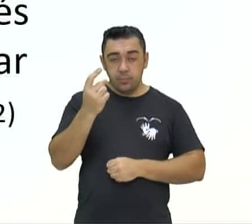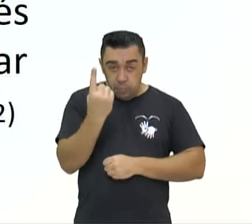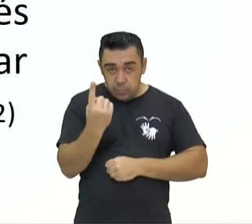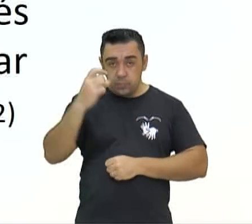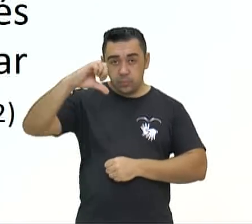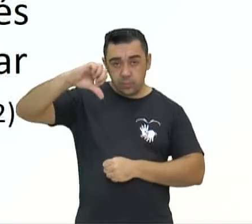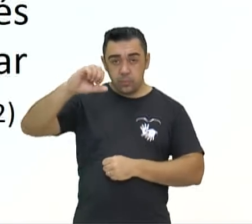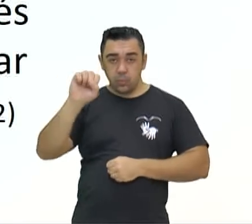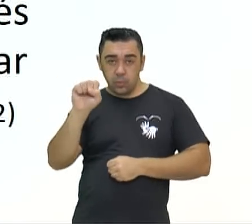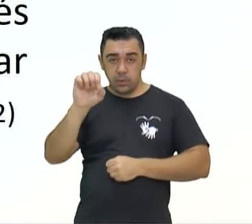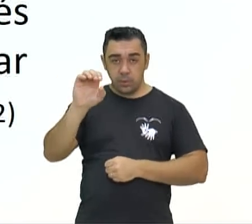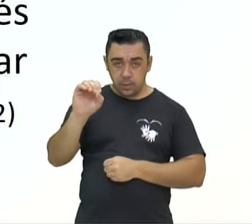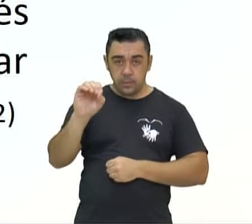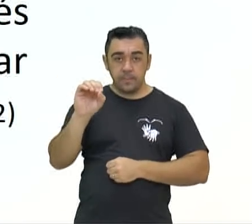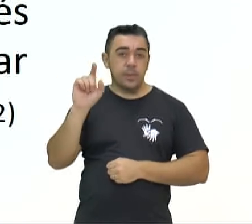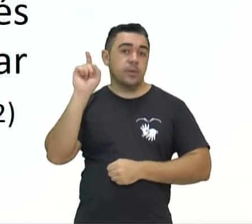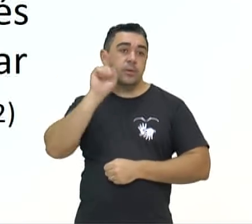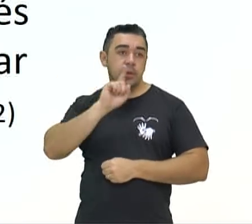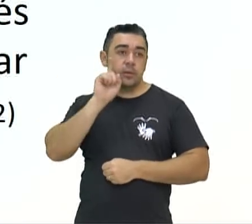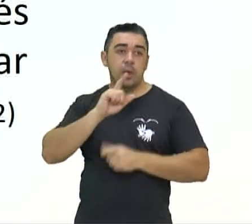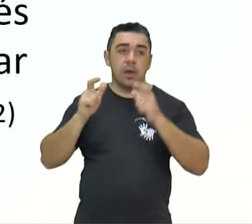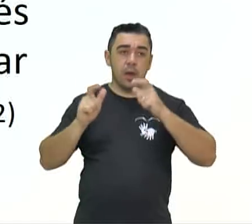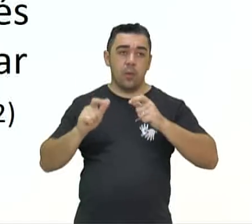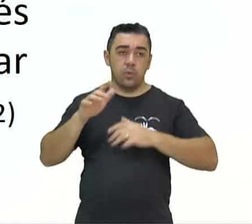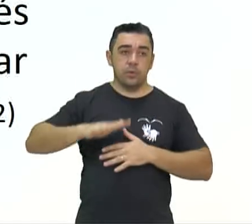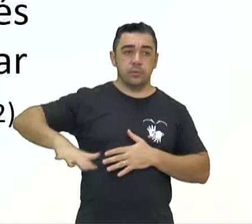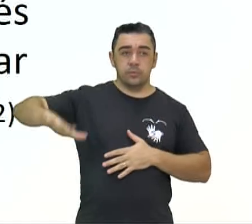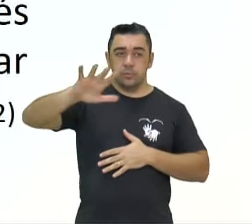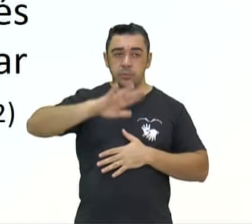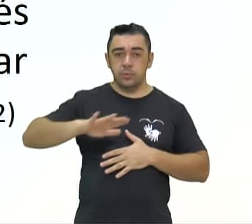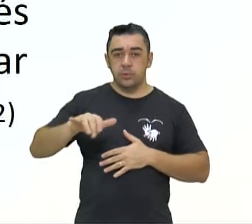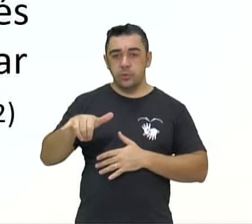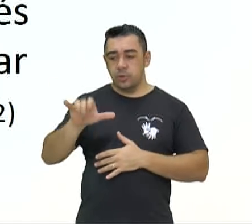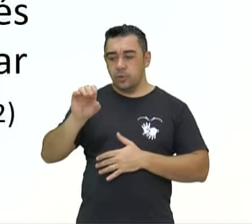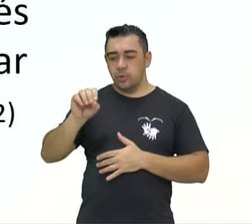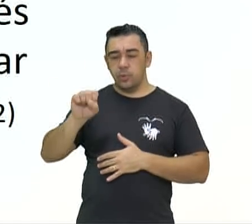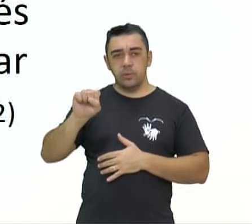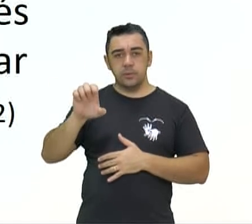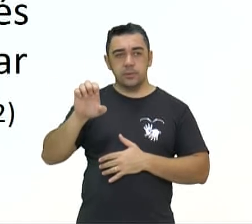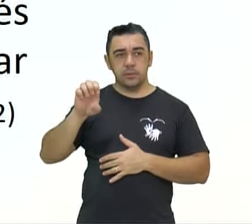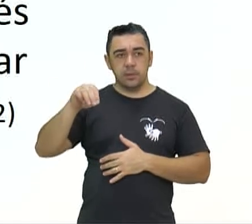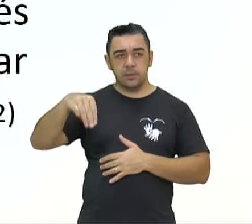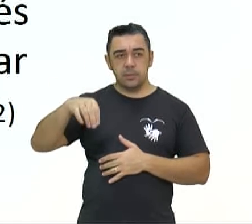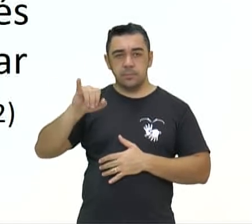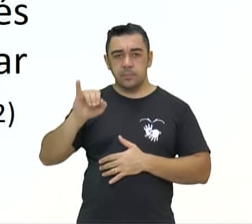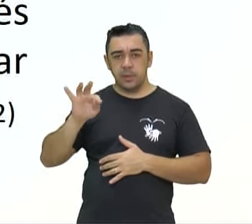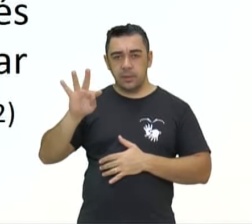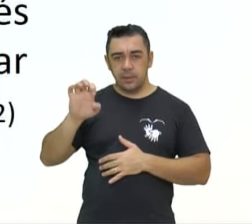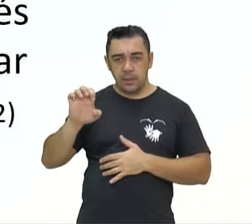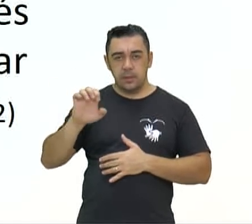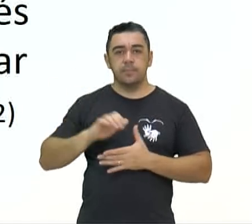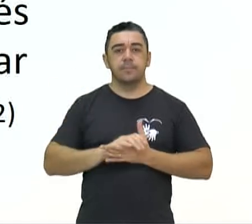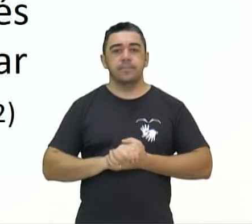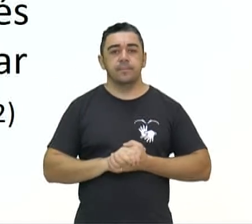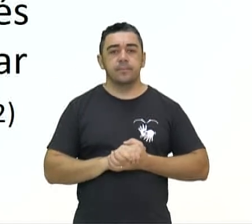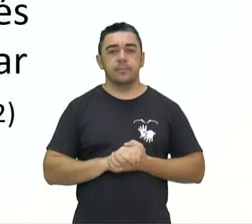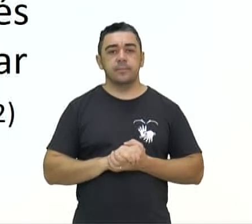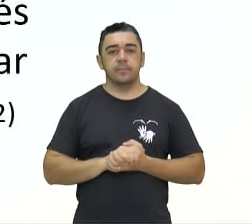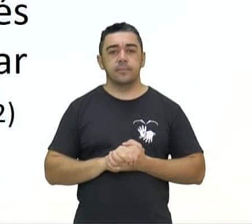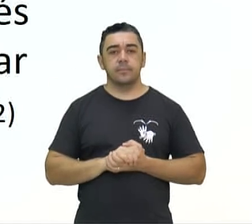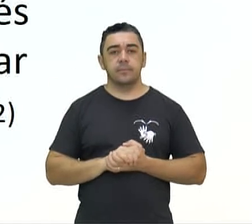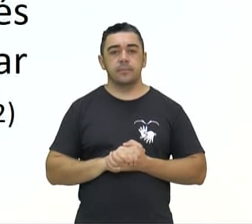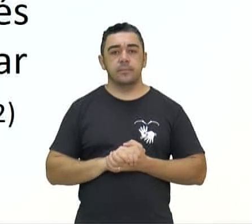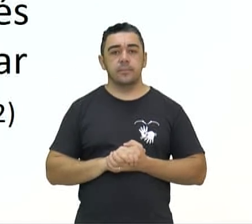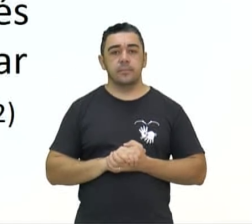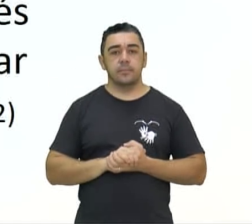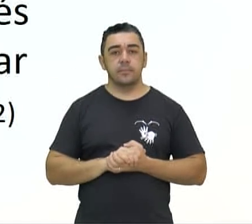nos campos do Vale de Yorkshire, Yorkshire.